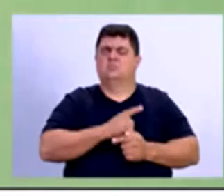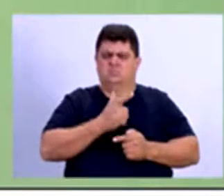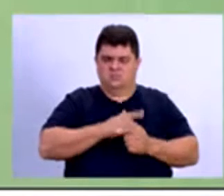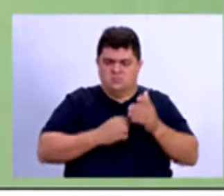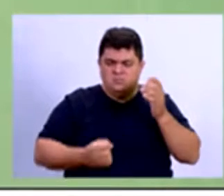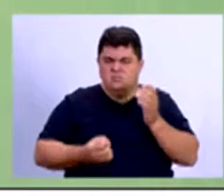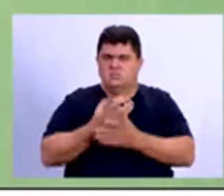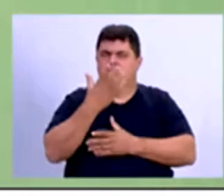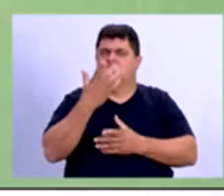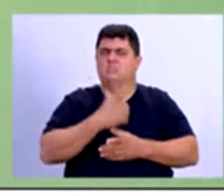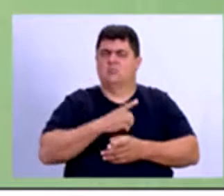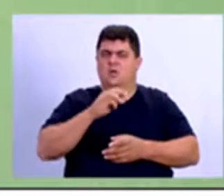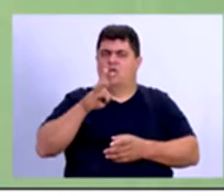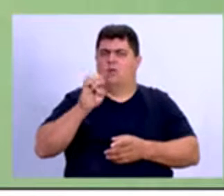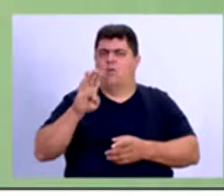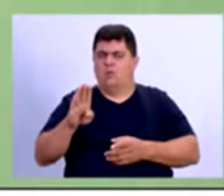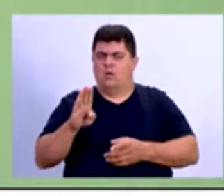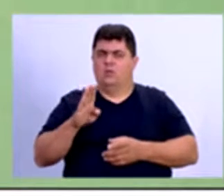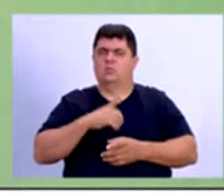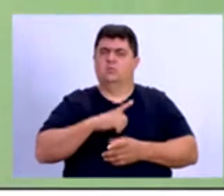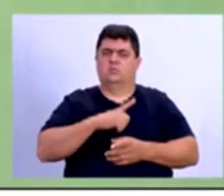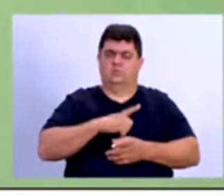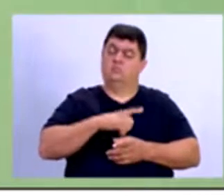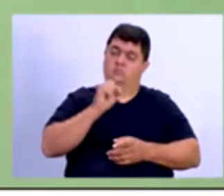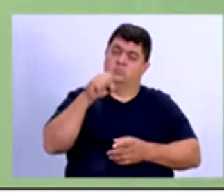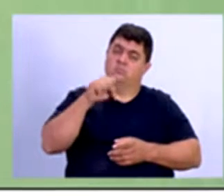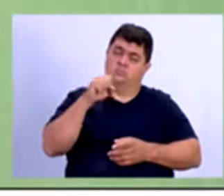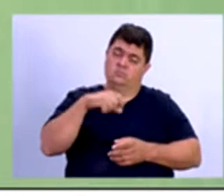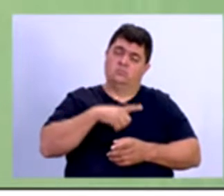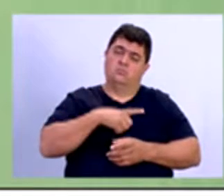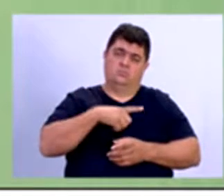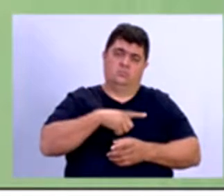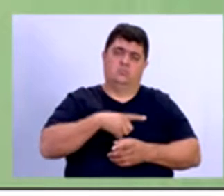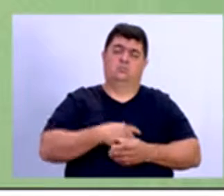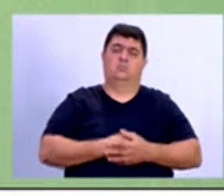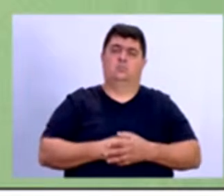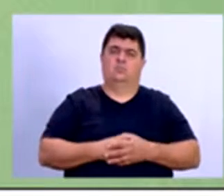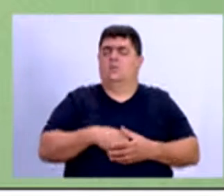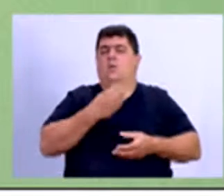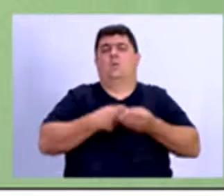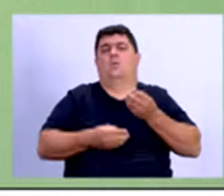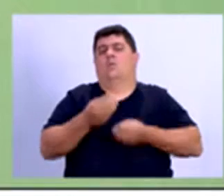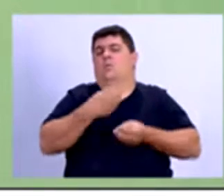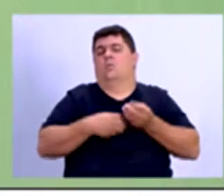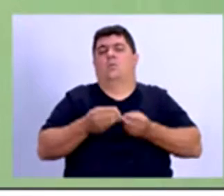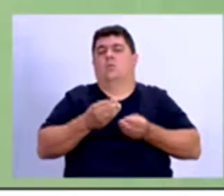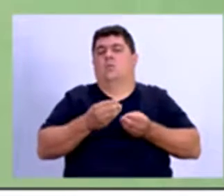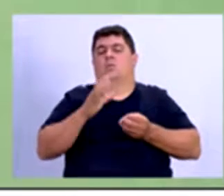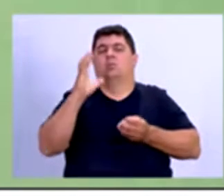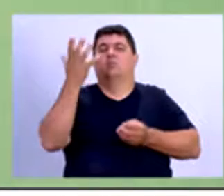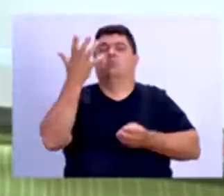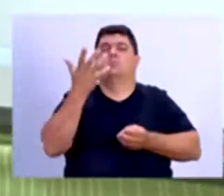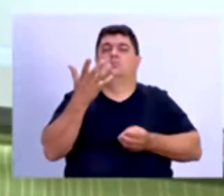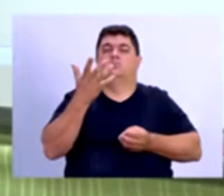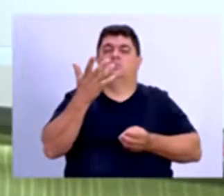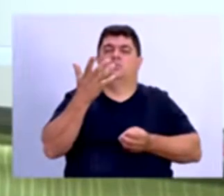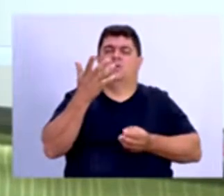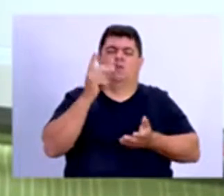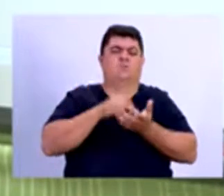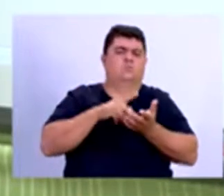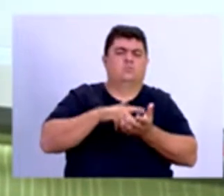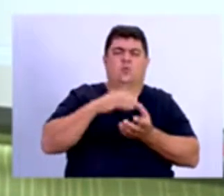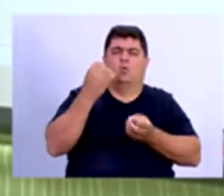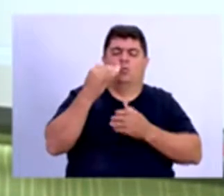das redes à web da internet assim tem certa forma tem e como que isso aconteceu como de fato houve